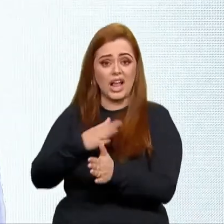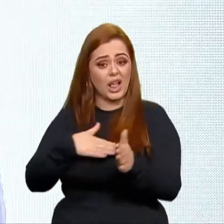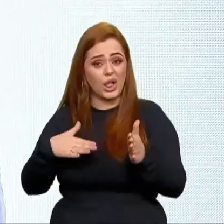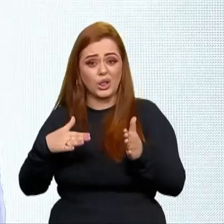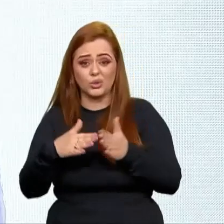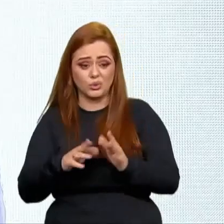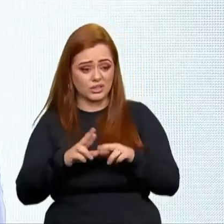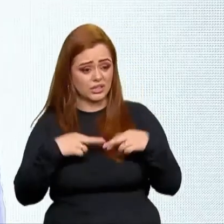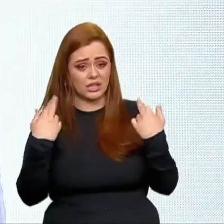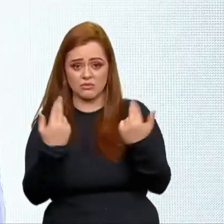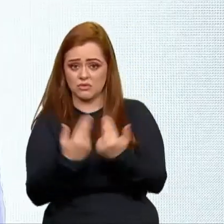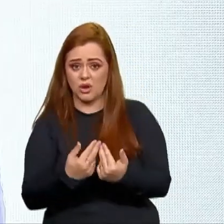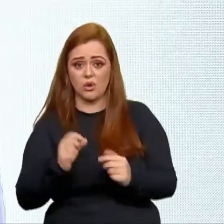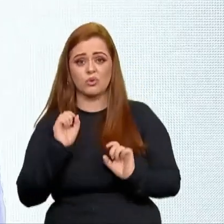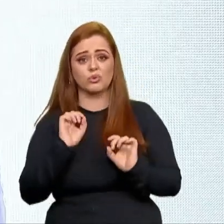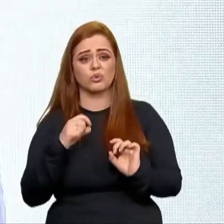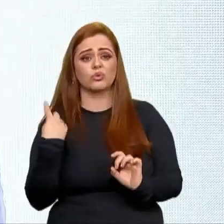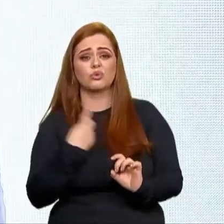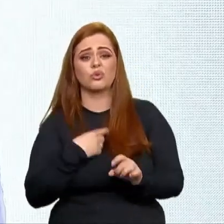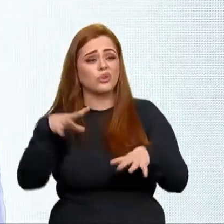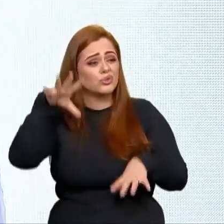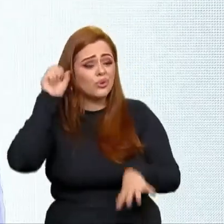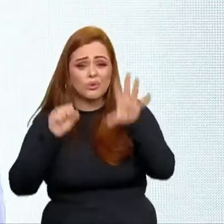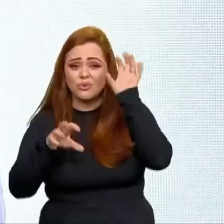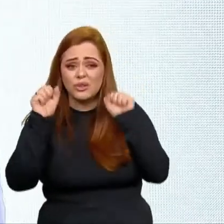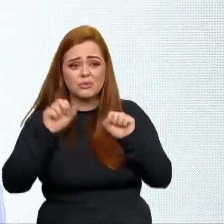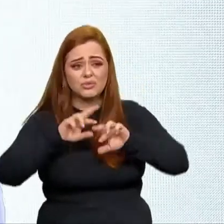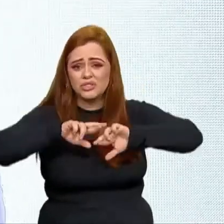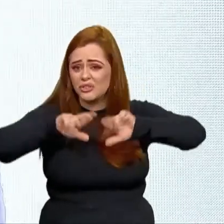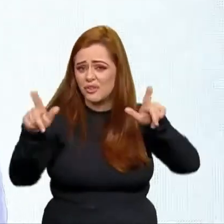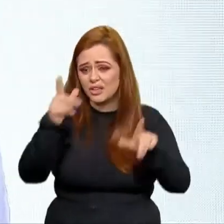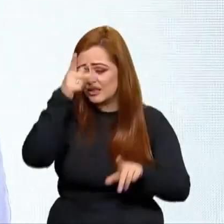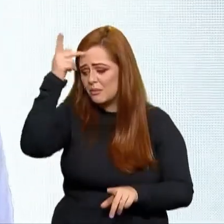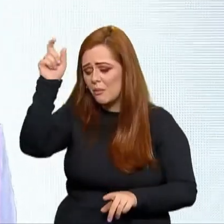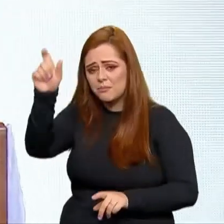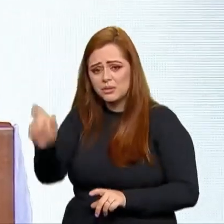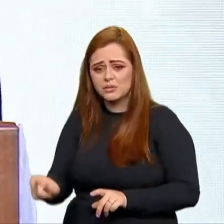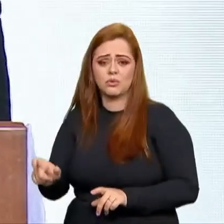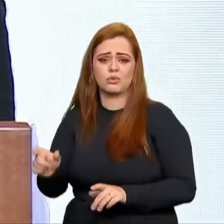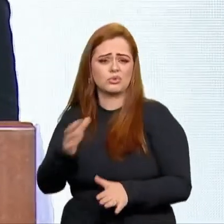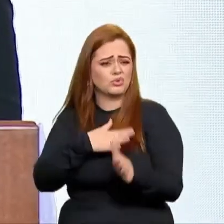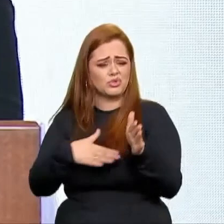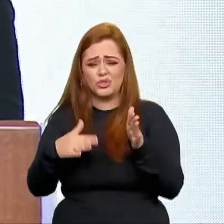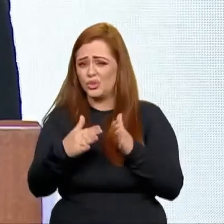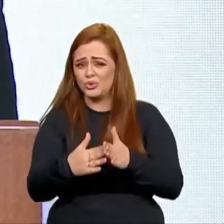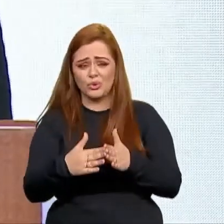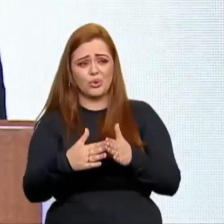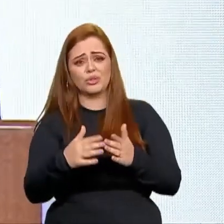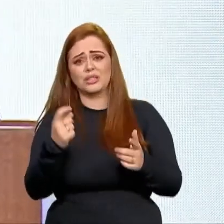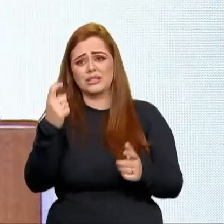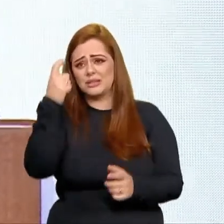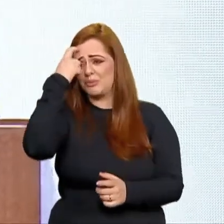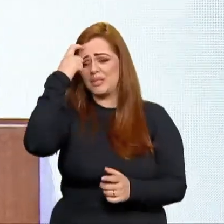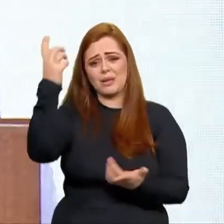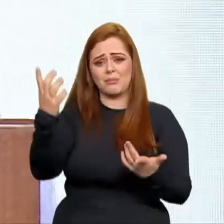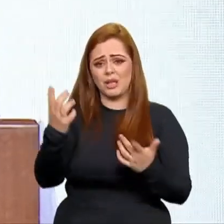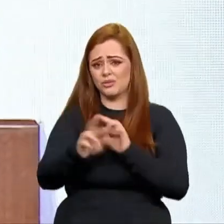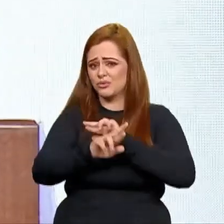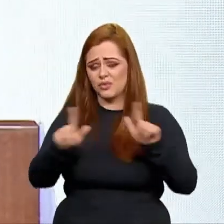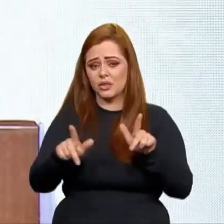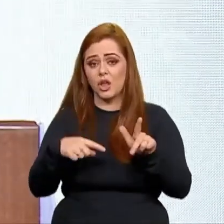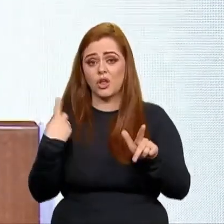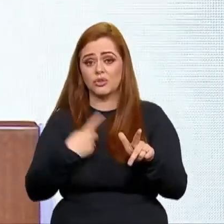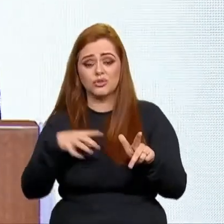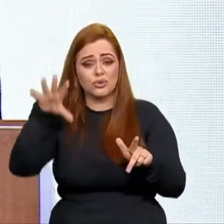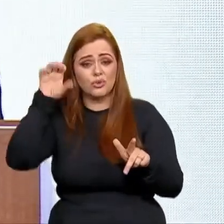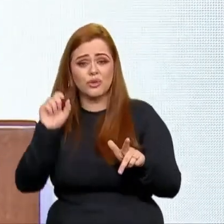plenárias, presidente, o que nós ouvimos das pessoas mais diferentes, de todas as matizes ideológicas ou religiosas, nós ouvimos